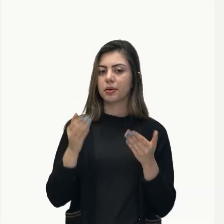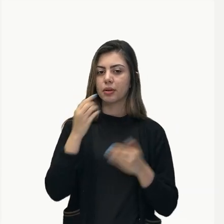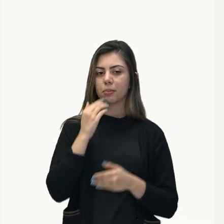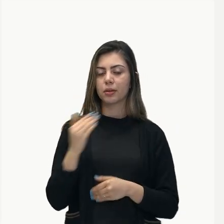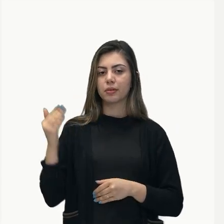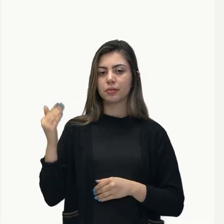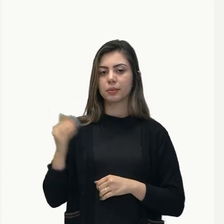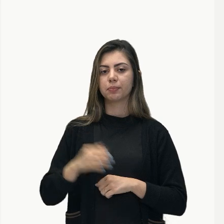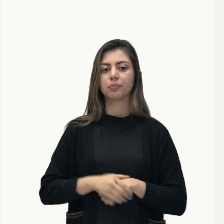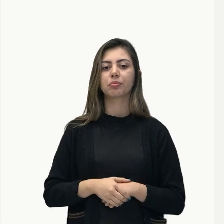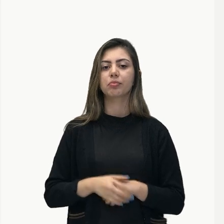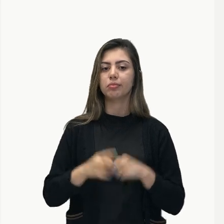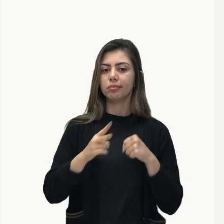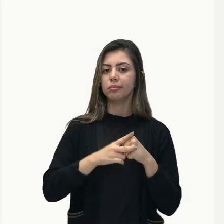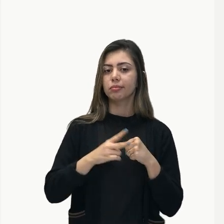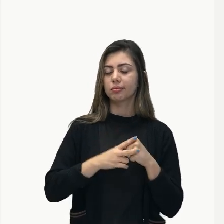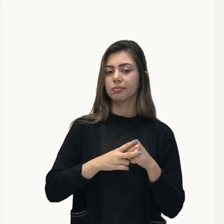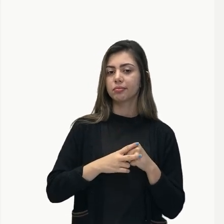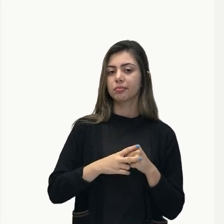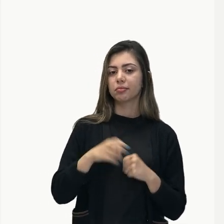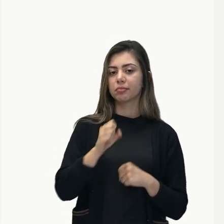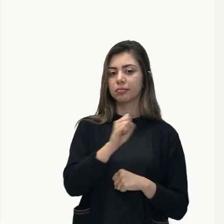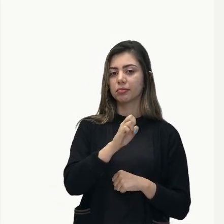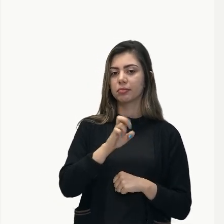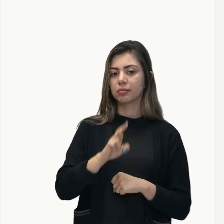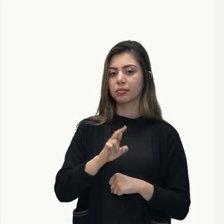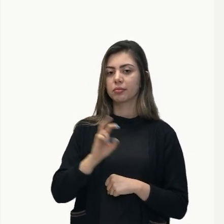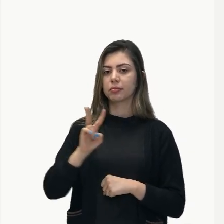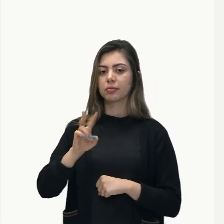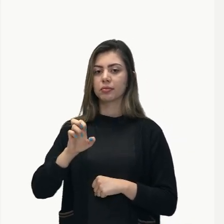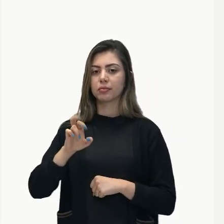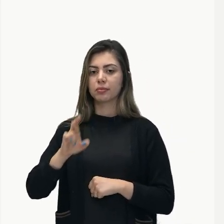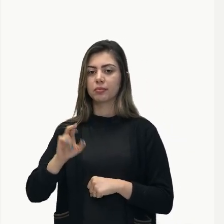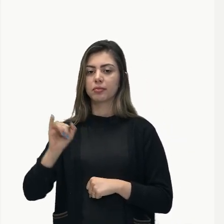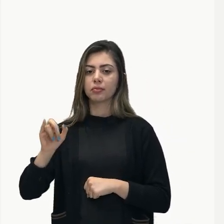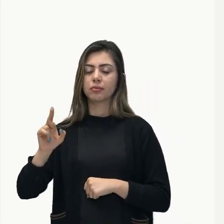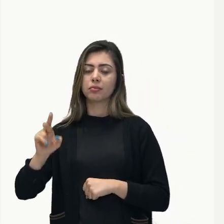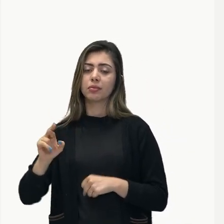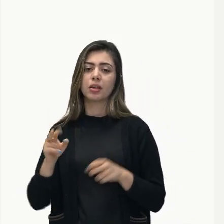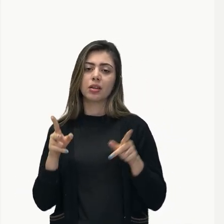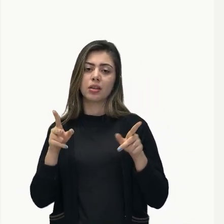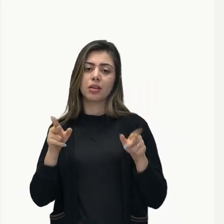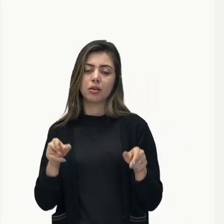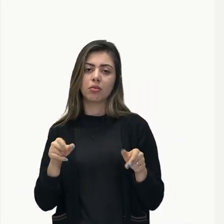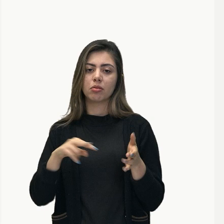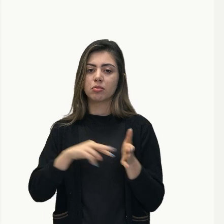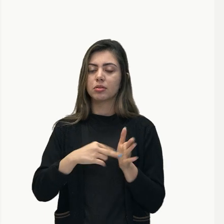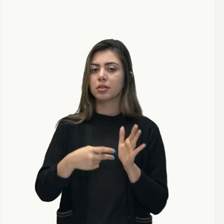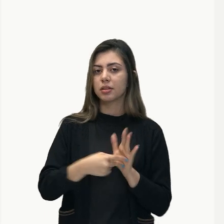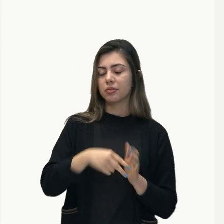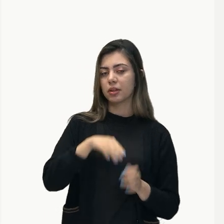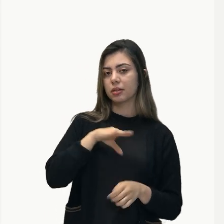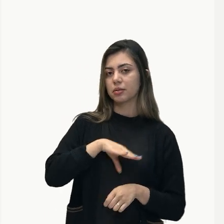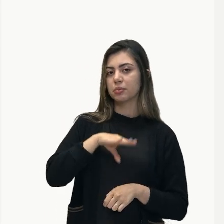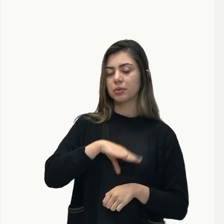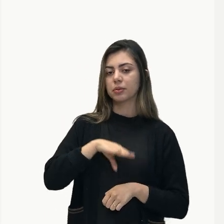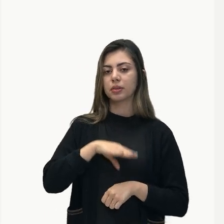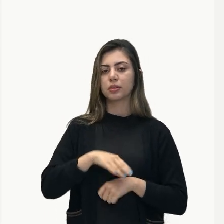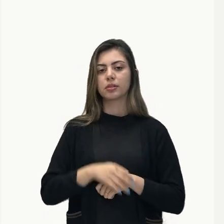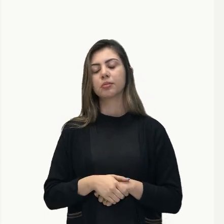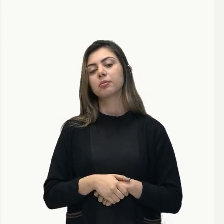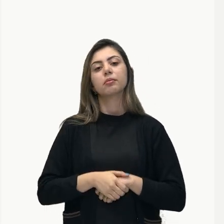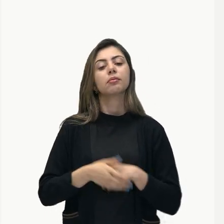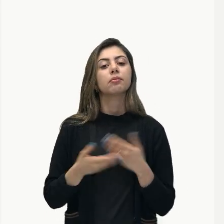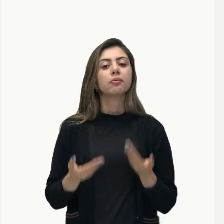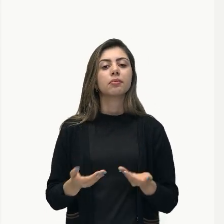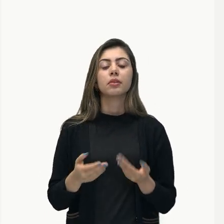o verbo ser, ver, ir, que em português é o verbo ser, o verbo ver e o verbo ir.